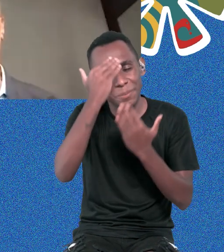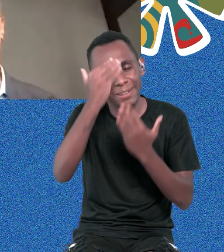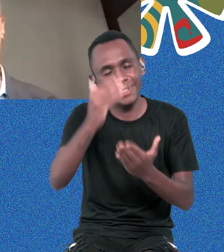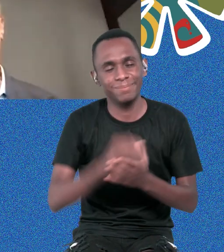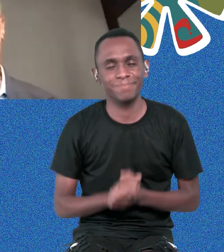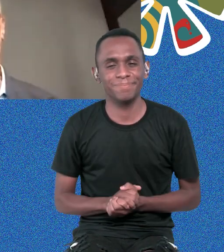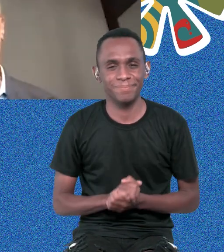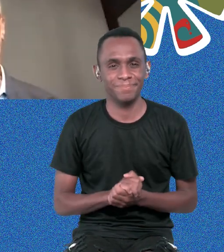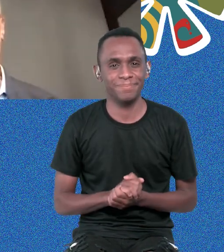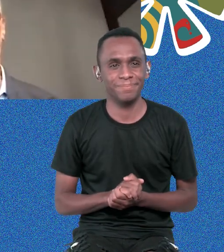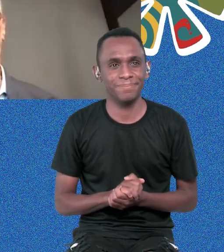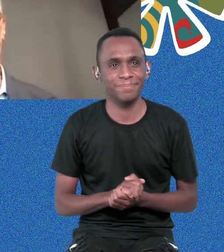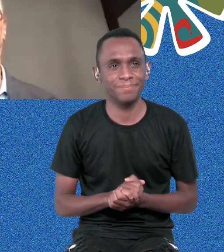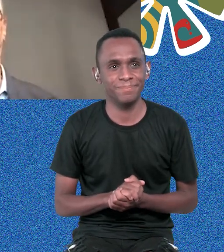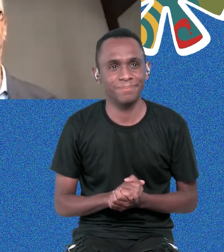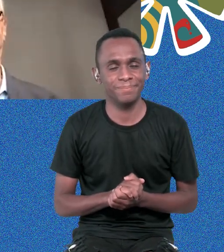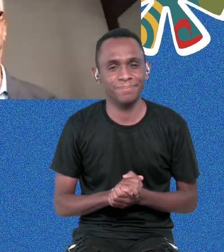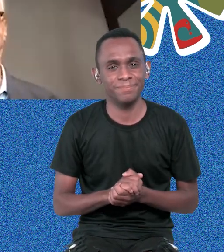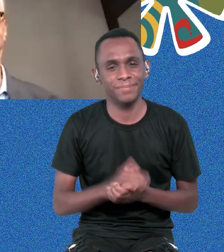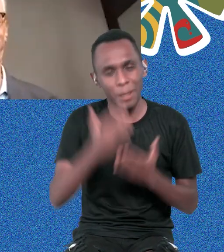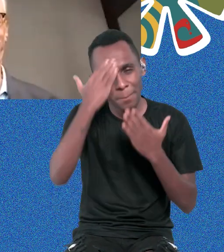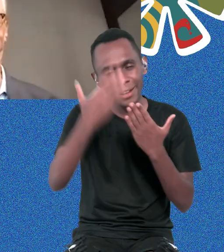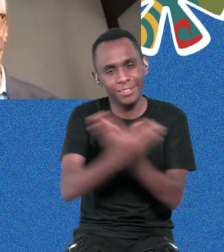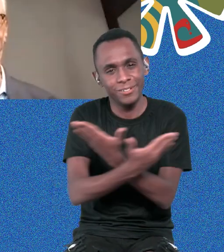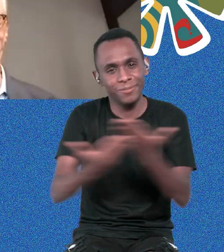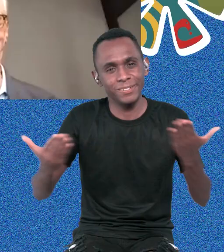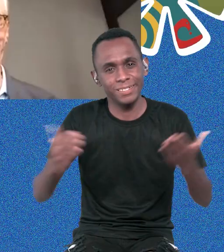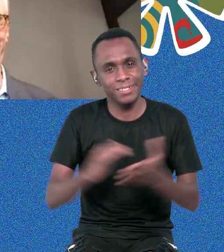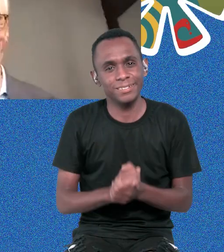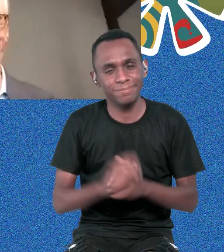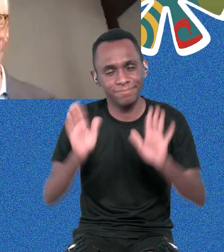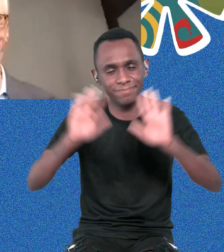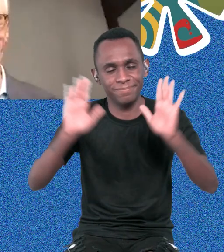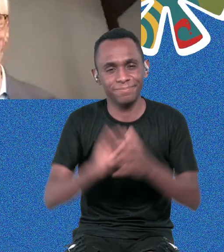muito, muito obrigada. Obrigado a vocês. Tchau.